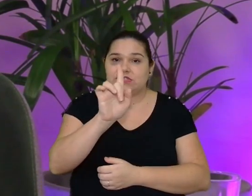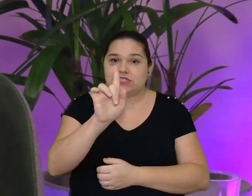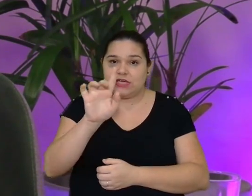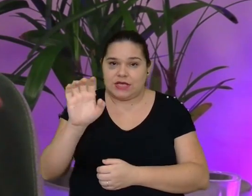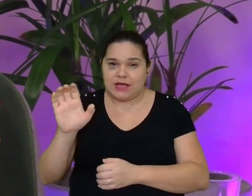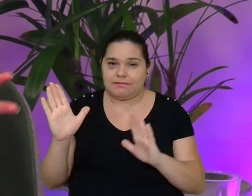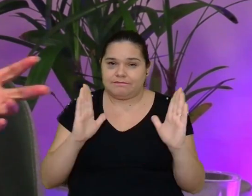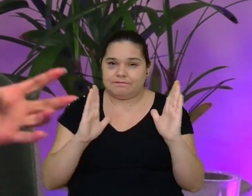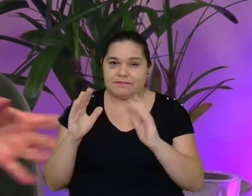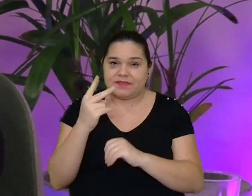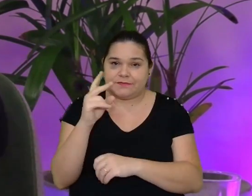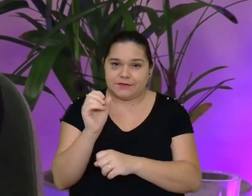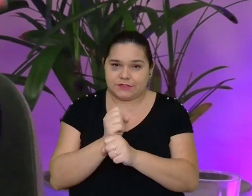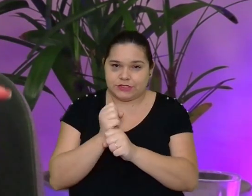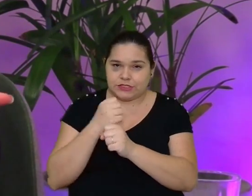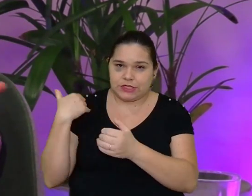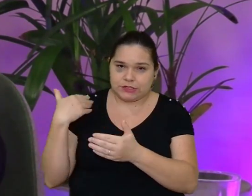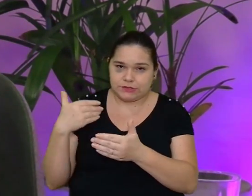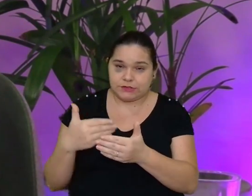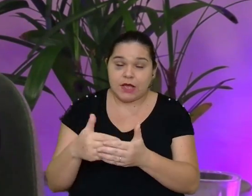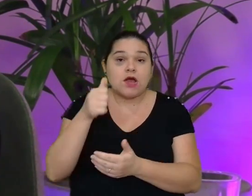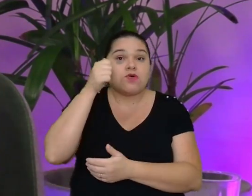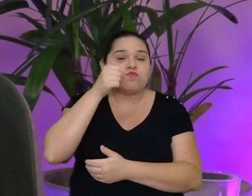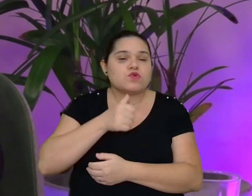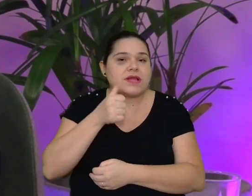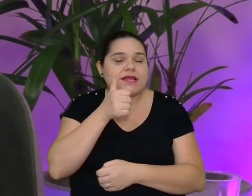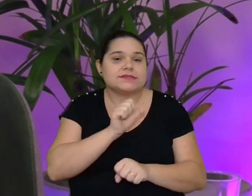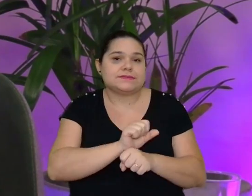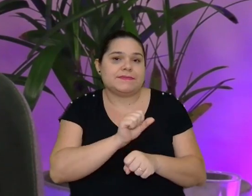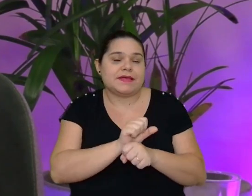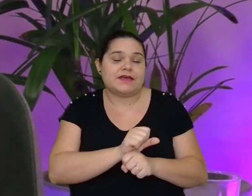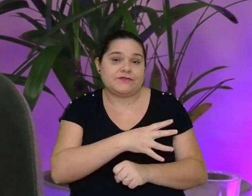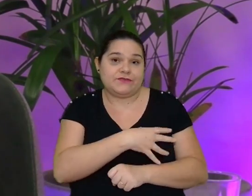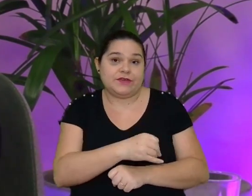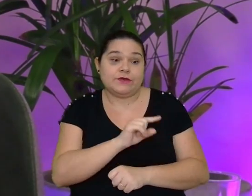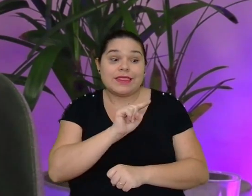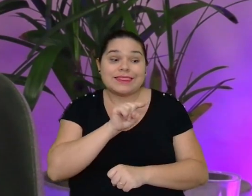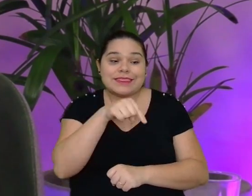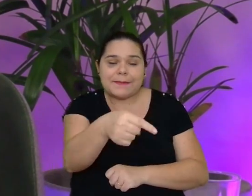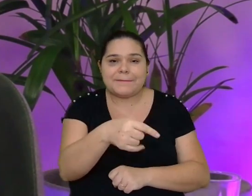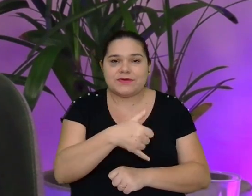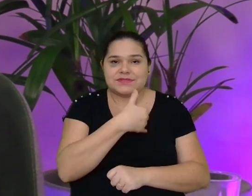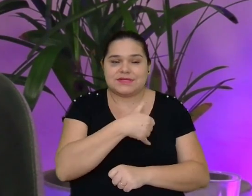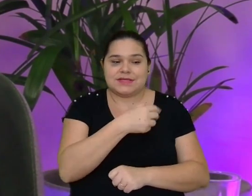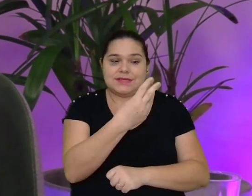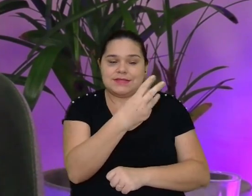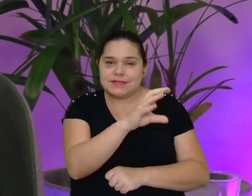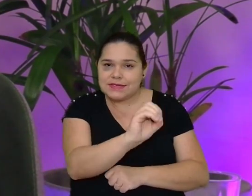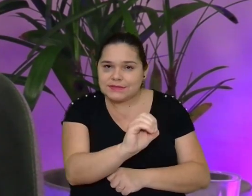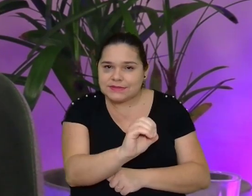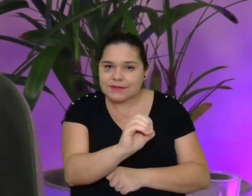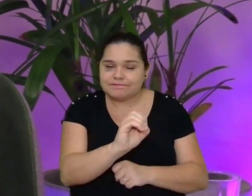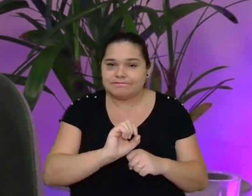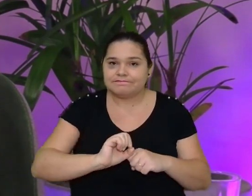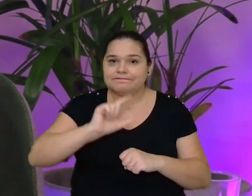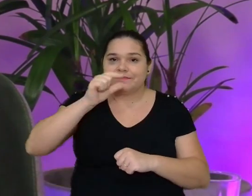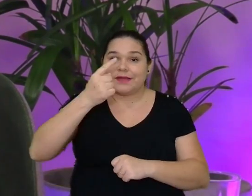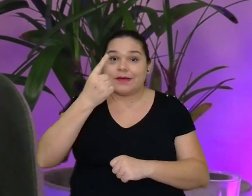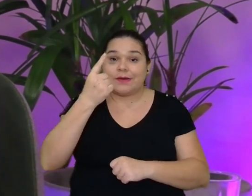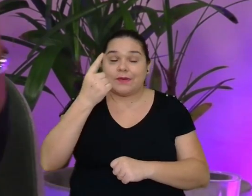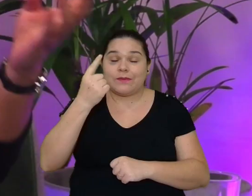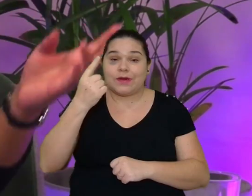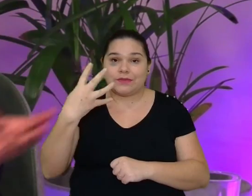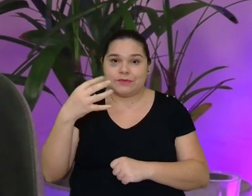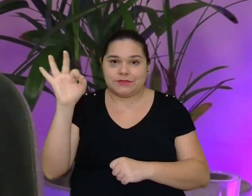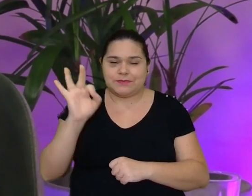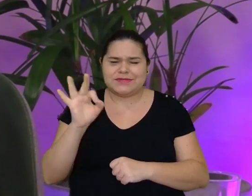de mulheres, né, que deixou para ser mãe depois dos 30 anos, cresceu 14%. E a gente vê cada vez mais, né,